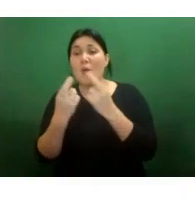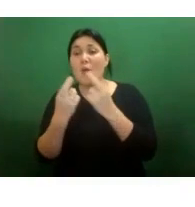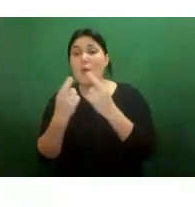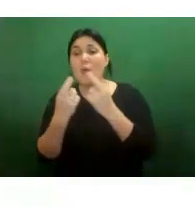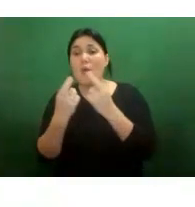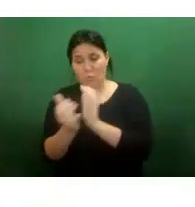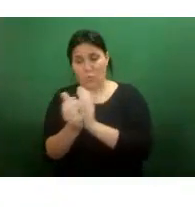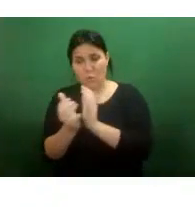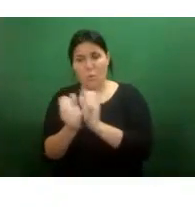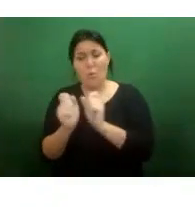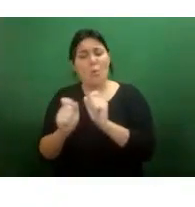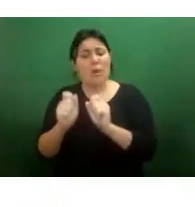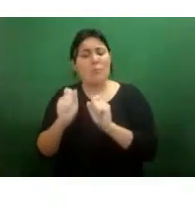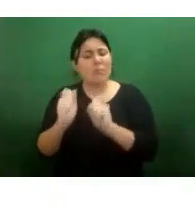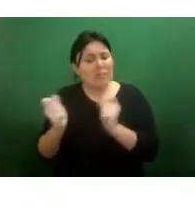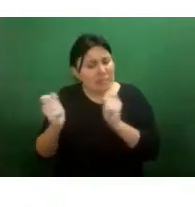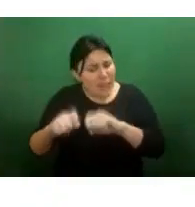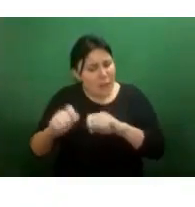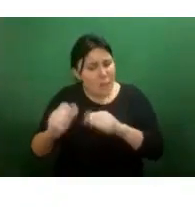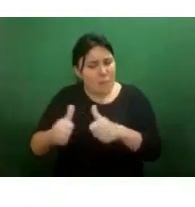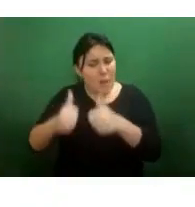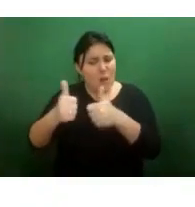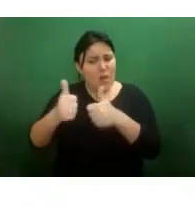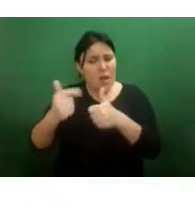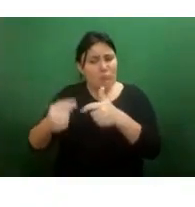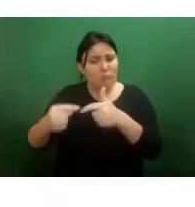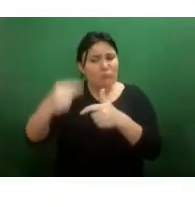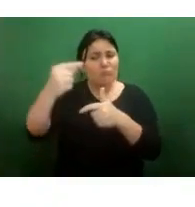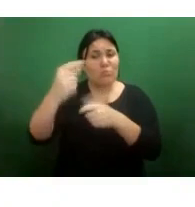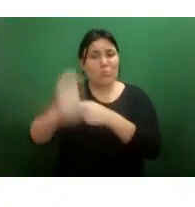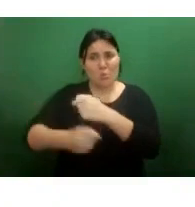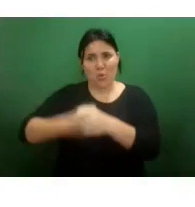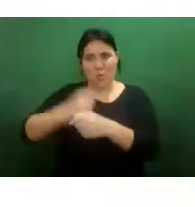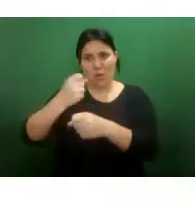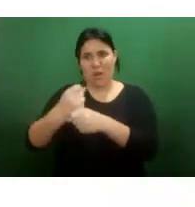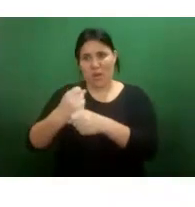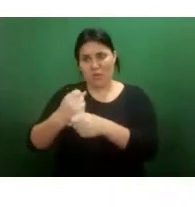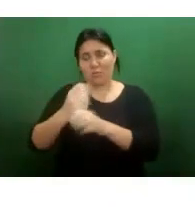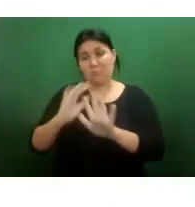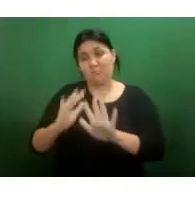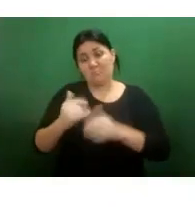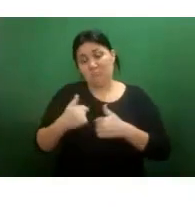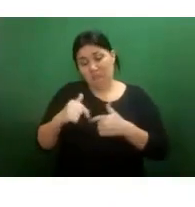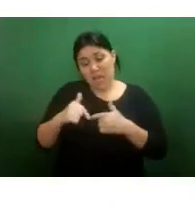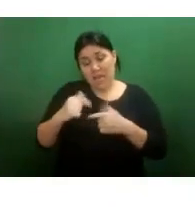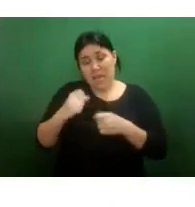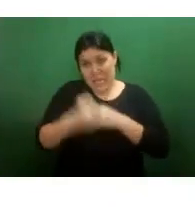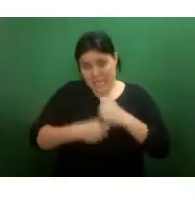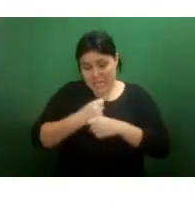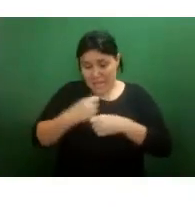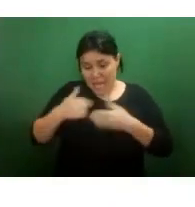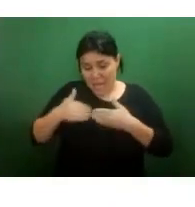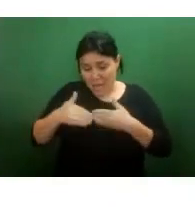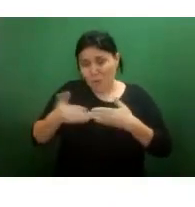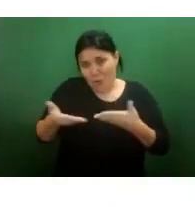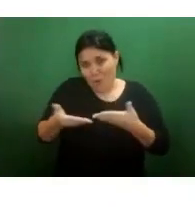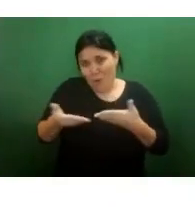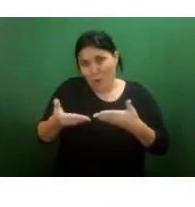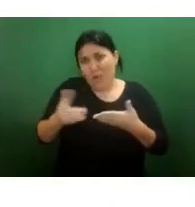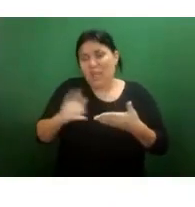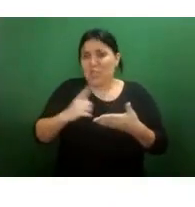para o próximo ano, né? Então, assim, esse ano certamente nós tivemos ganhos, mas problemas